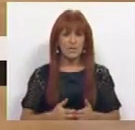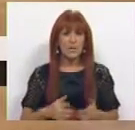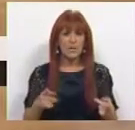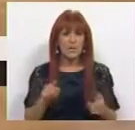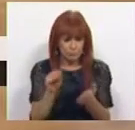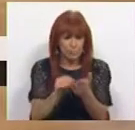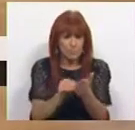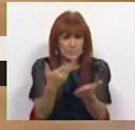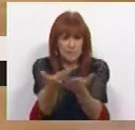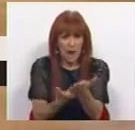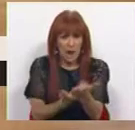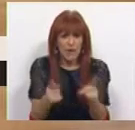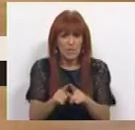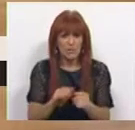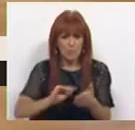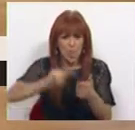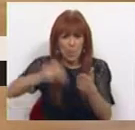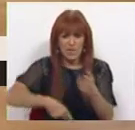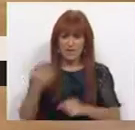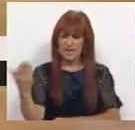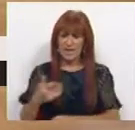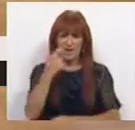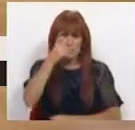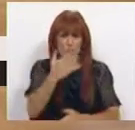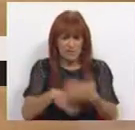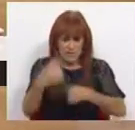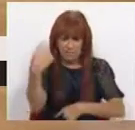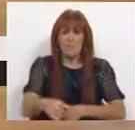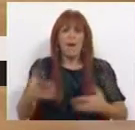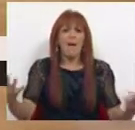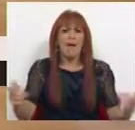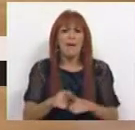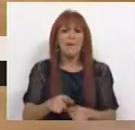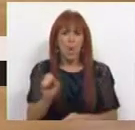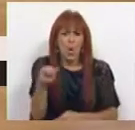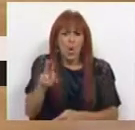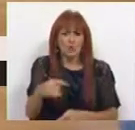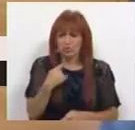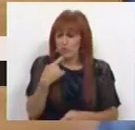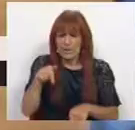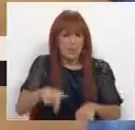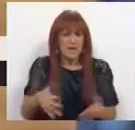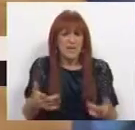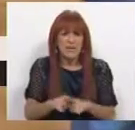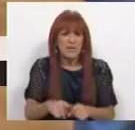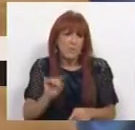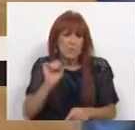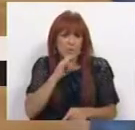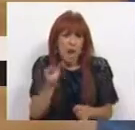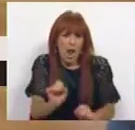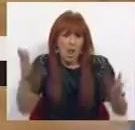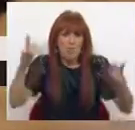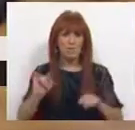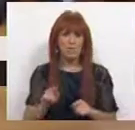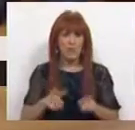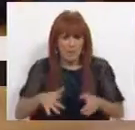Ela está consagrada na Convenção dos Direitos das Pessoas com Deficiência da ONU, como aqui já foi referido, mas até podia nem estar.